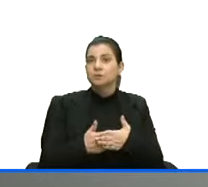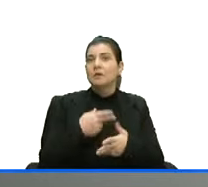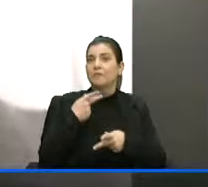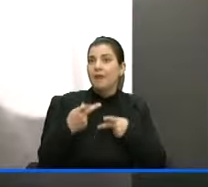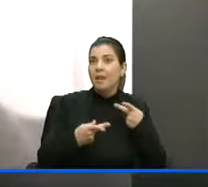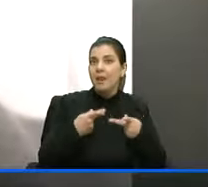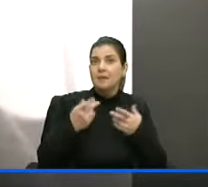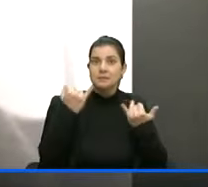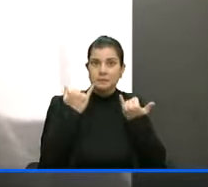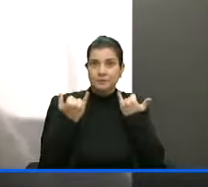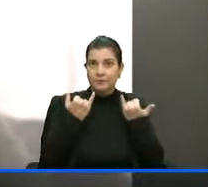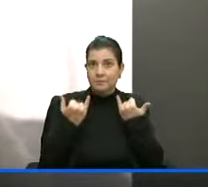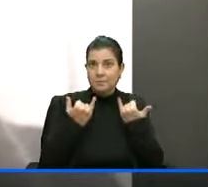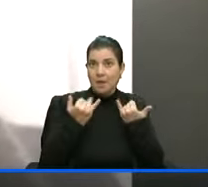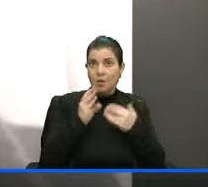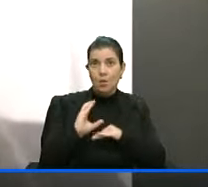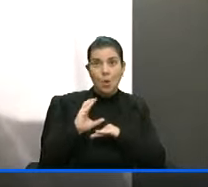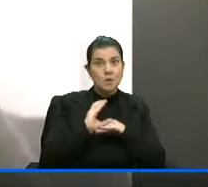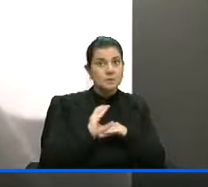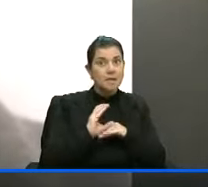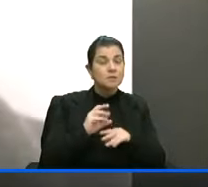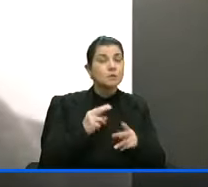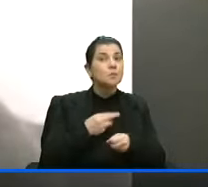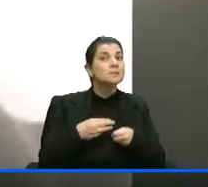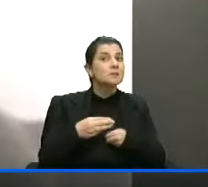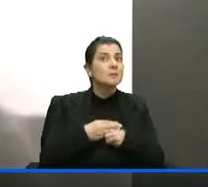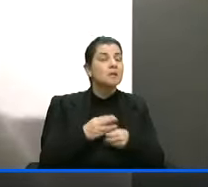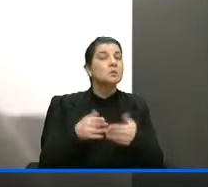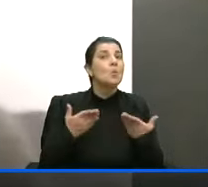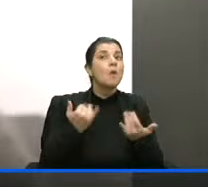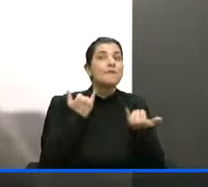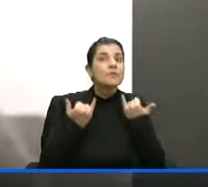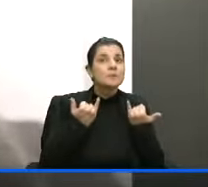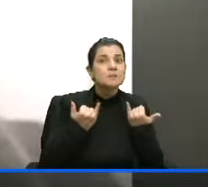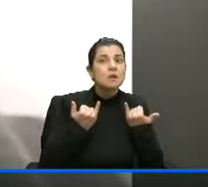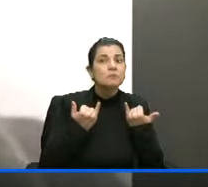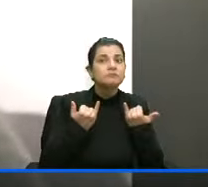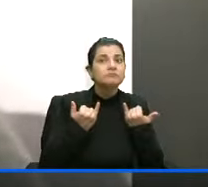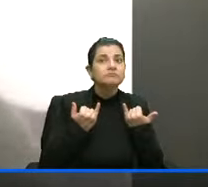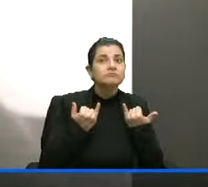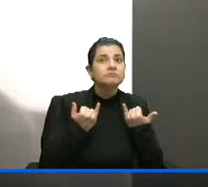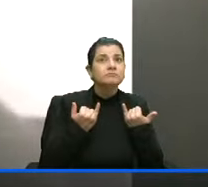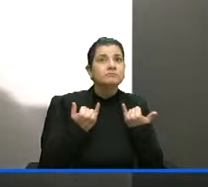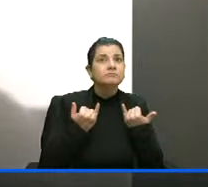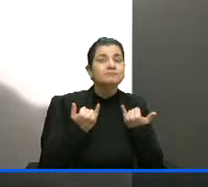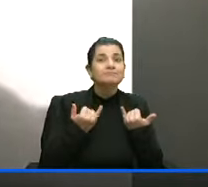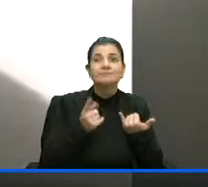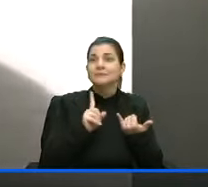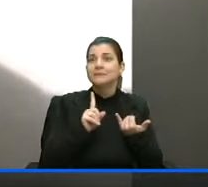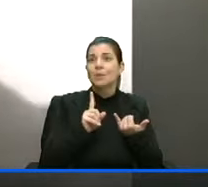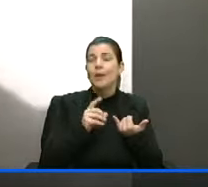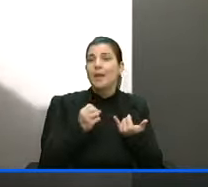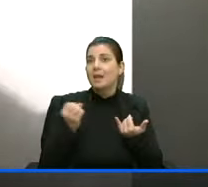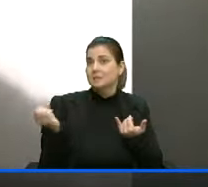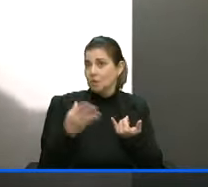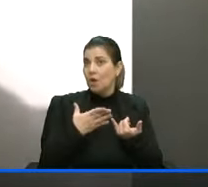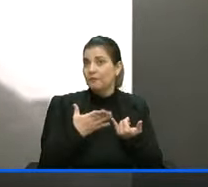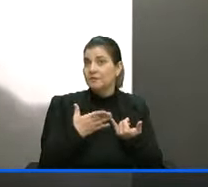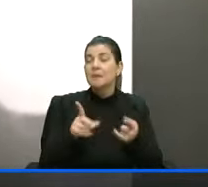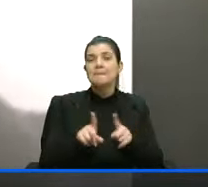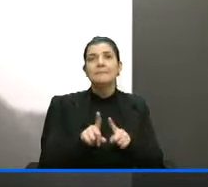as informações. Conselho Municipal, quais são as informações? Bom, as informações que eu tenho não são as mais atuais,